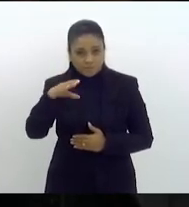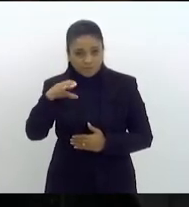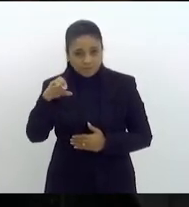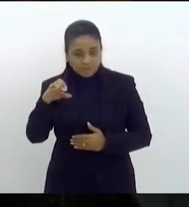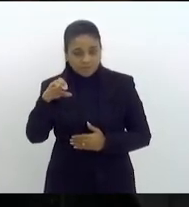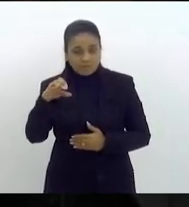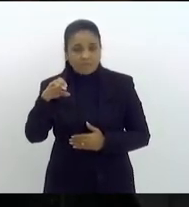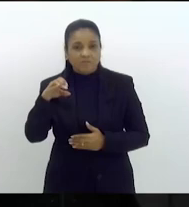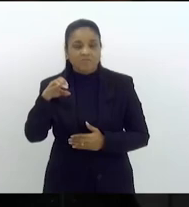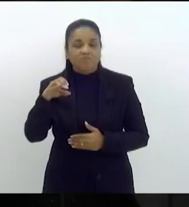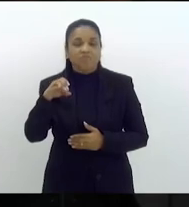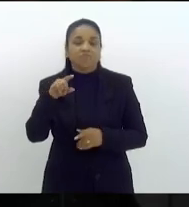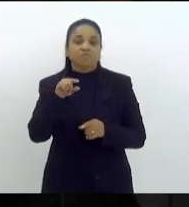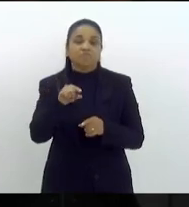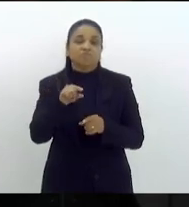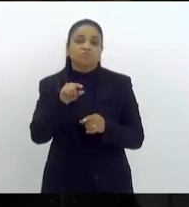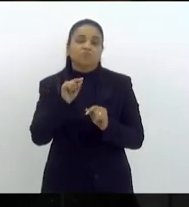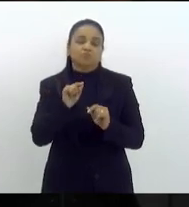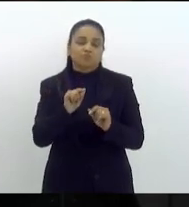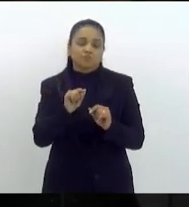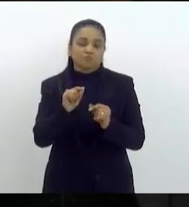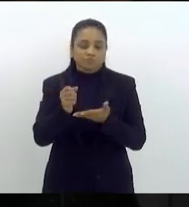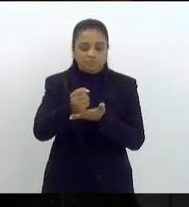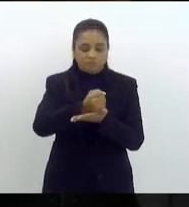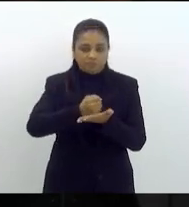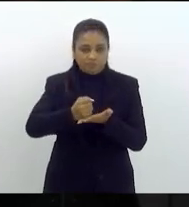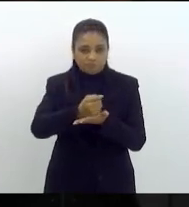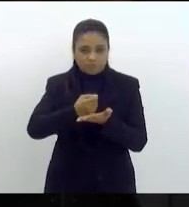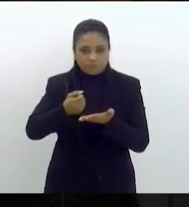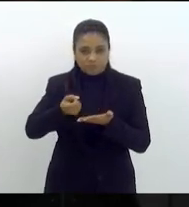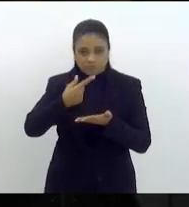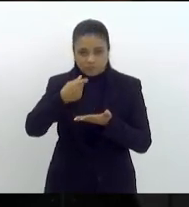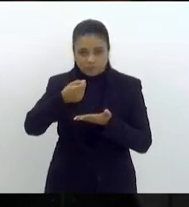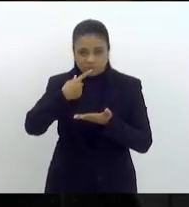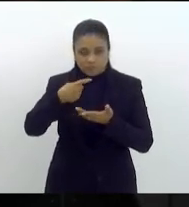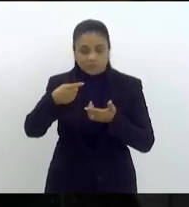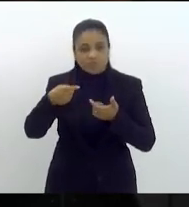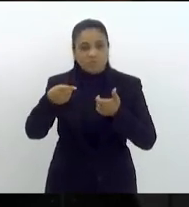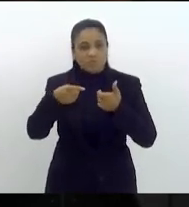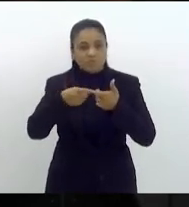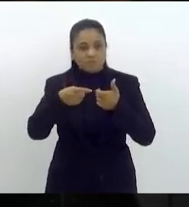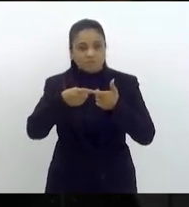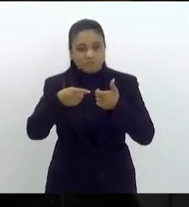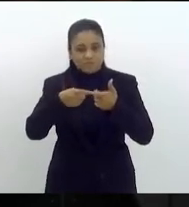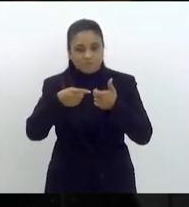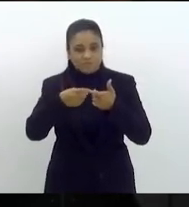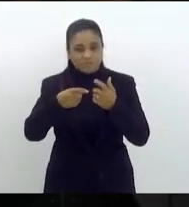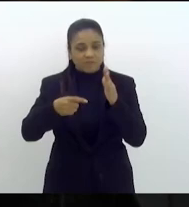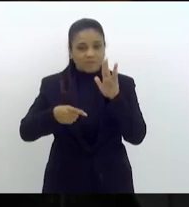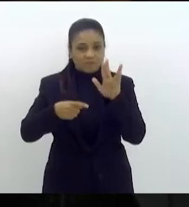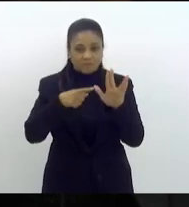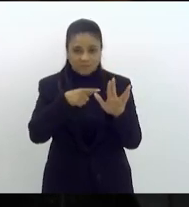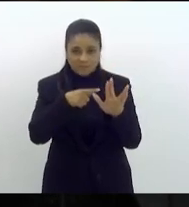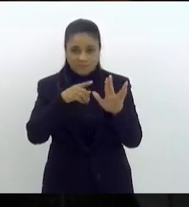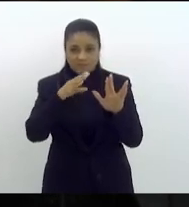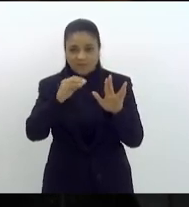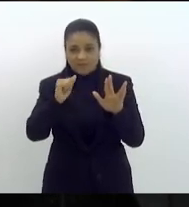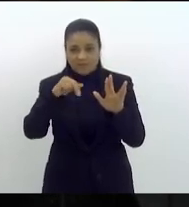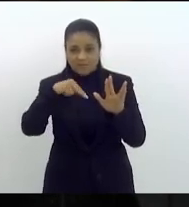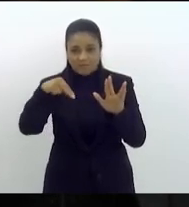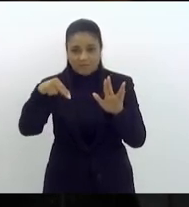o fornecimento da cannabis para fins medicinais em todas as